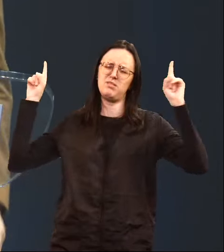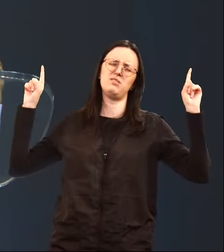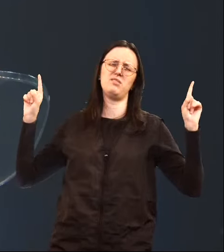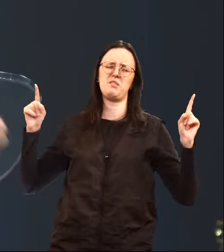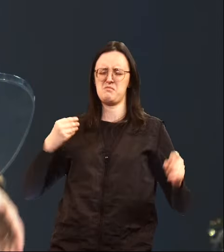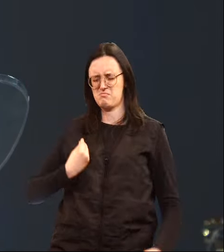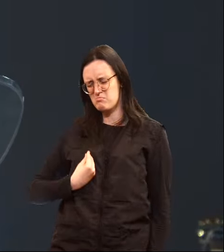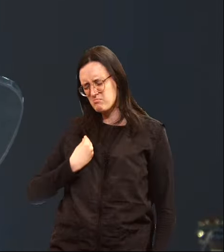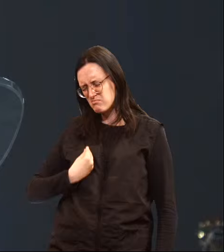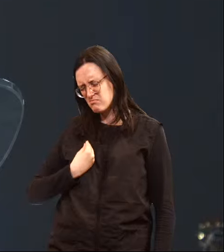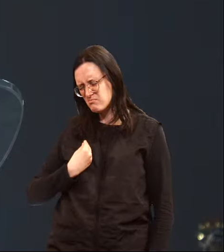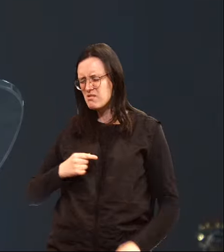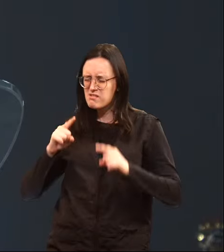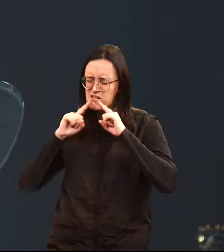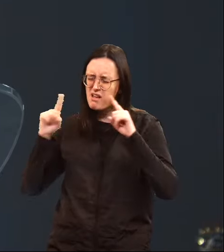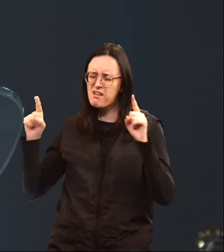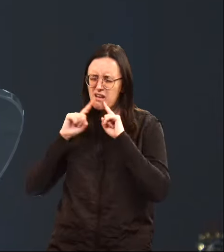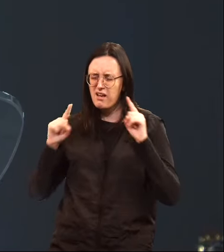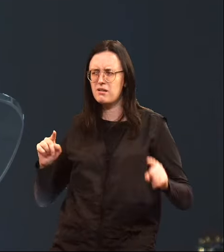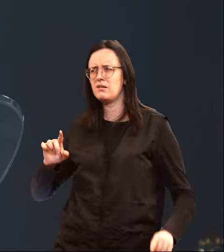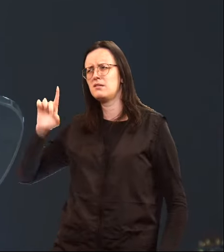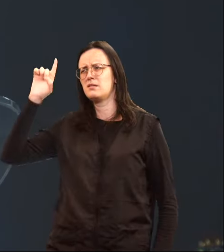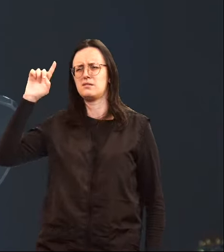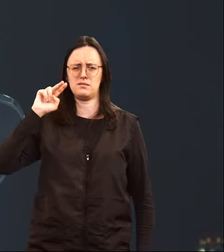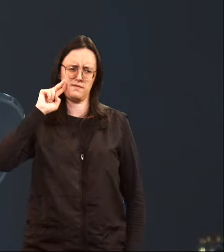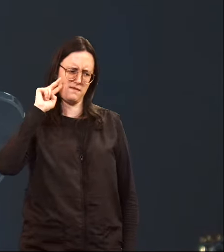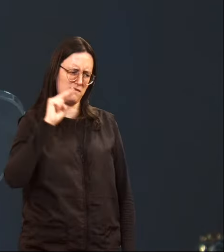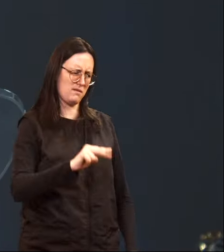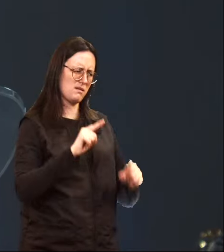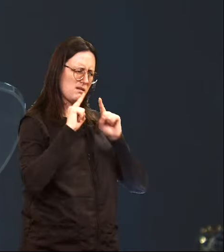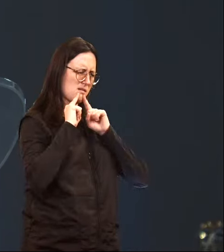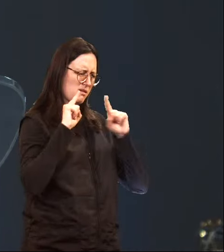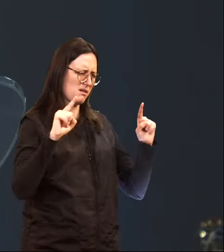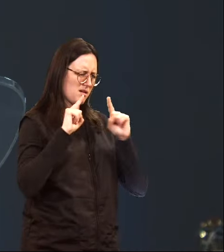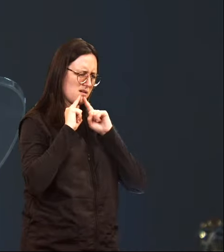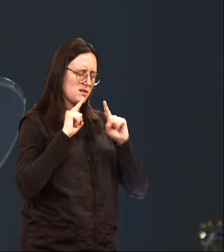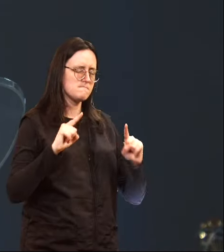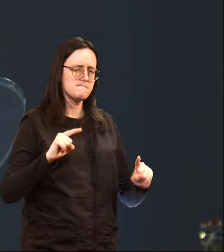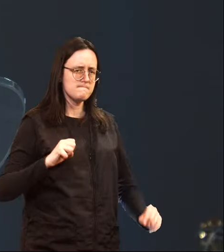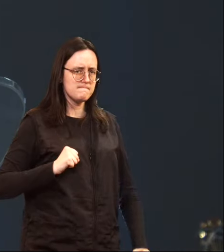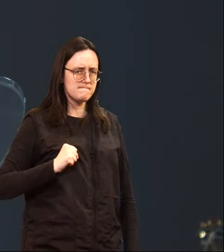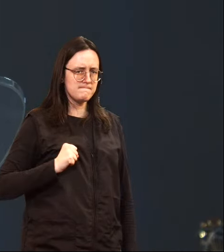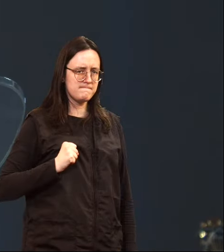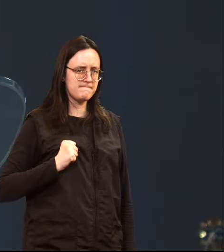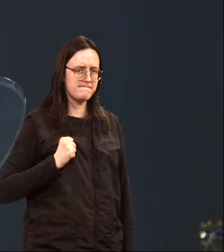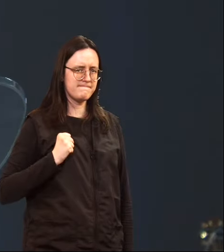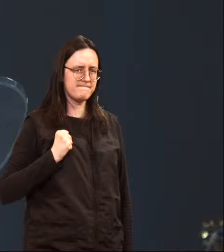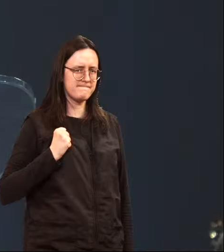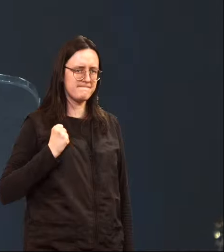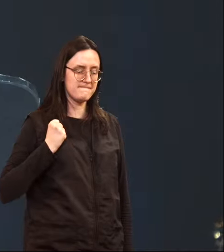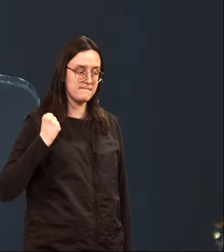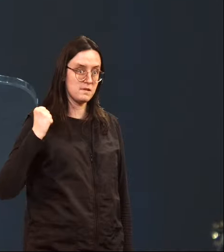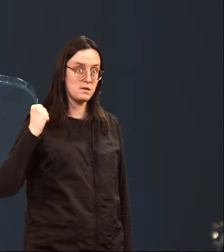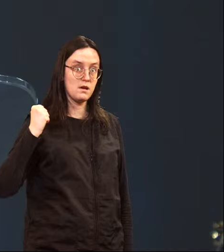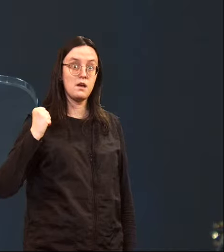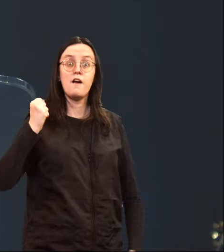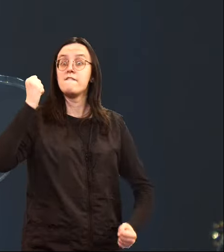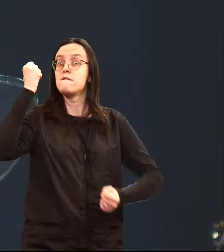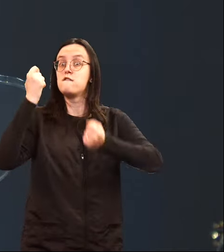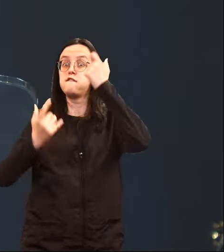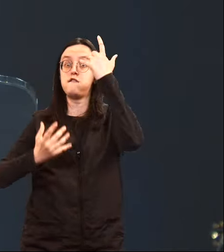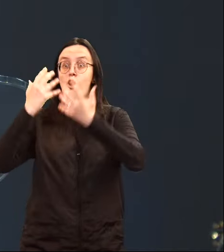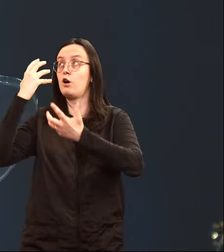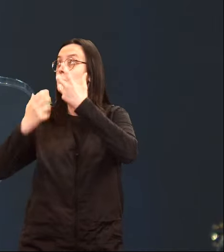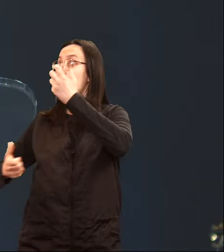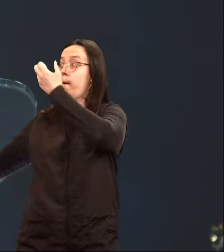aos ouvidos do Senhor. Ouvindo o Senhor, acendeu-se-lhe a ira, e fogo do Senhor ardeu